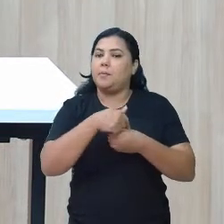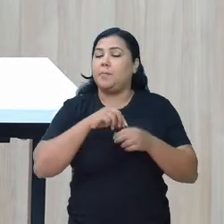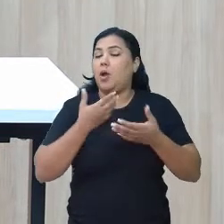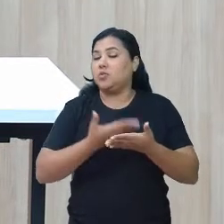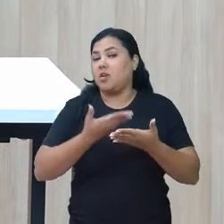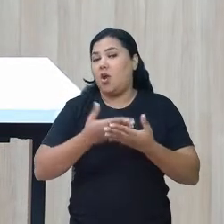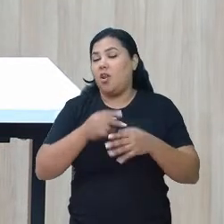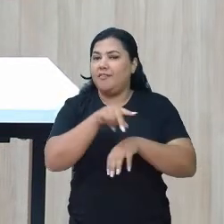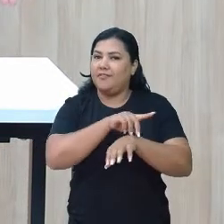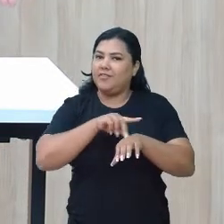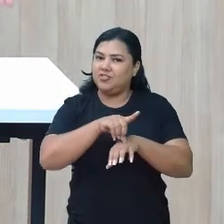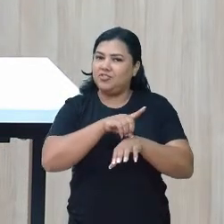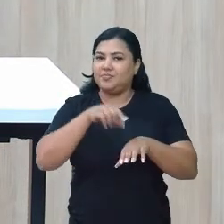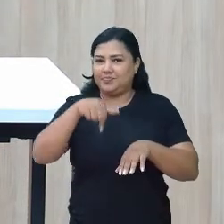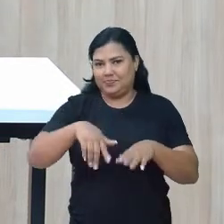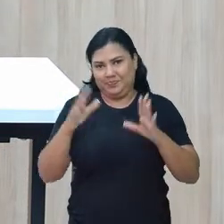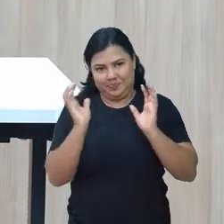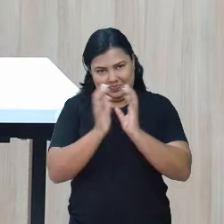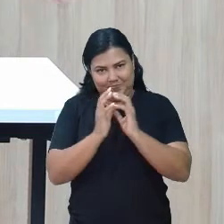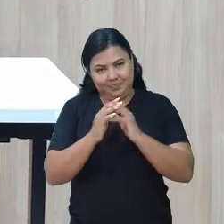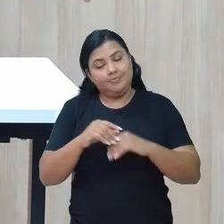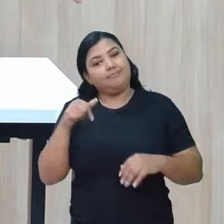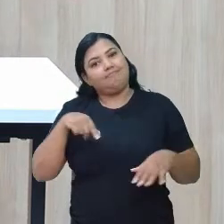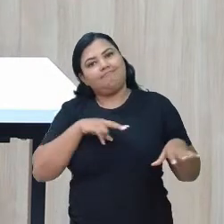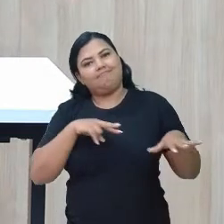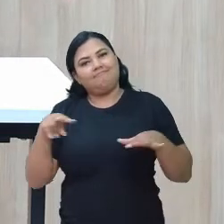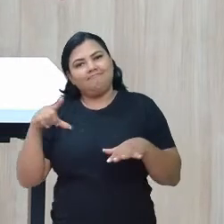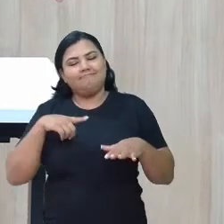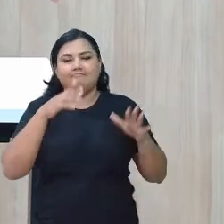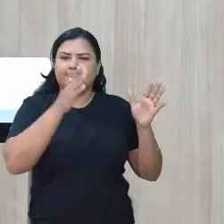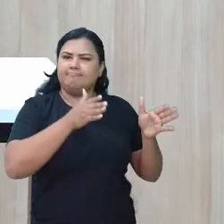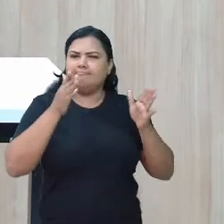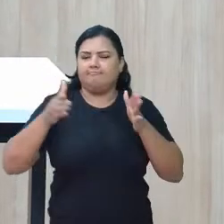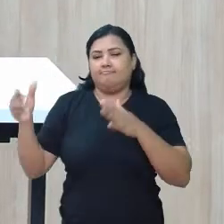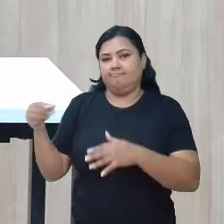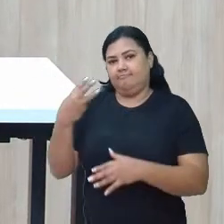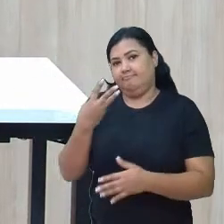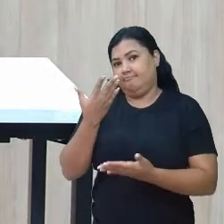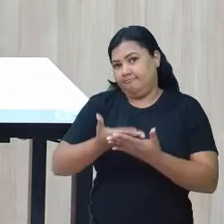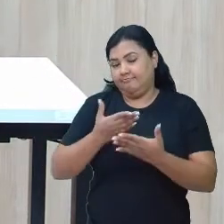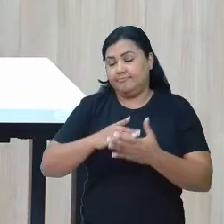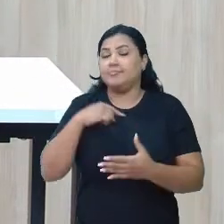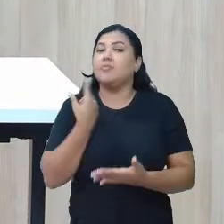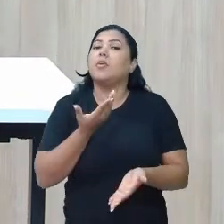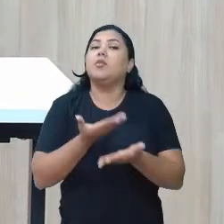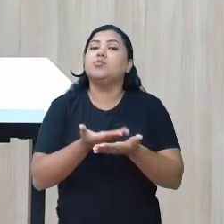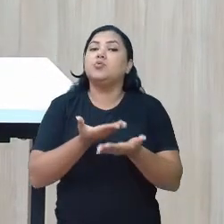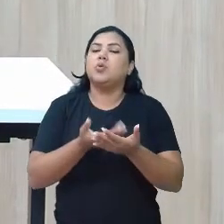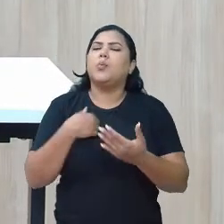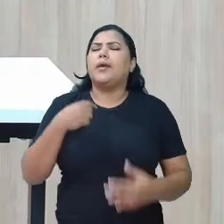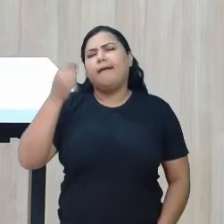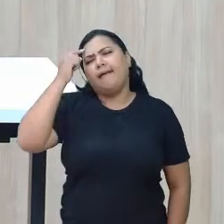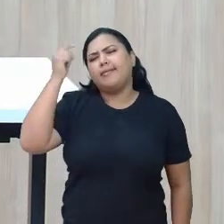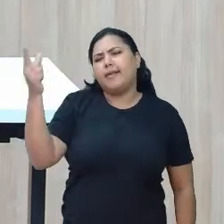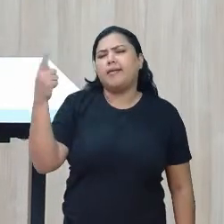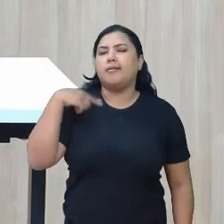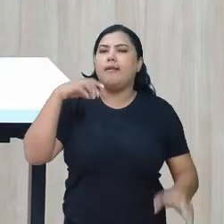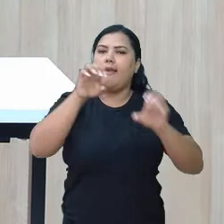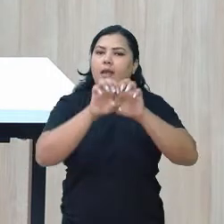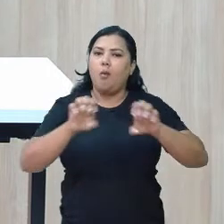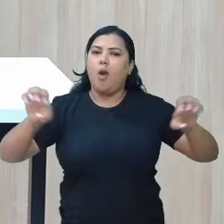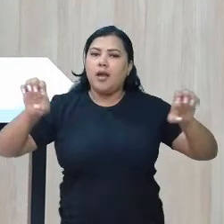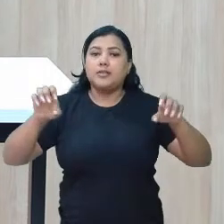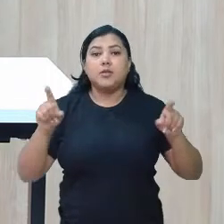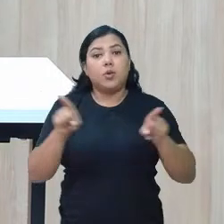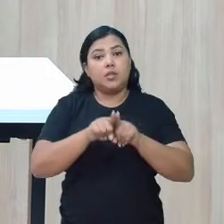do Recife. Nessa semana a gente vai ter uma sequência de 3 aulas onde a gente vai trabalhar a ideia de equação